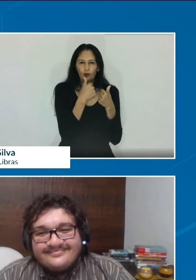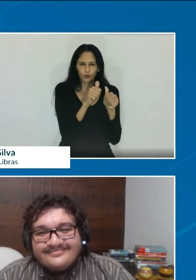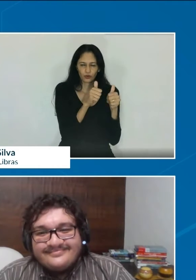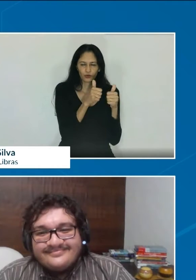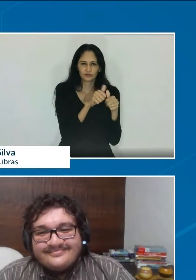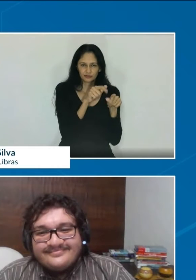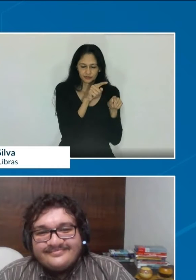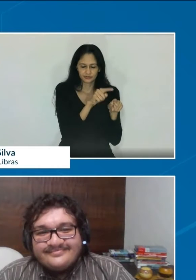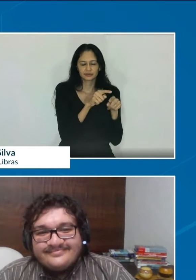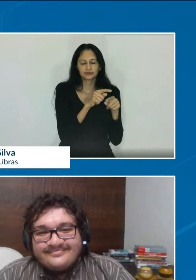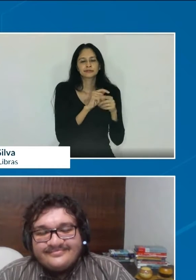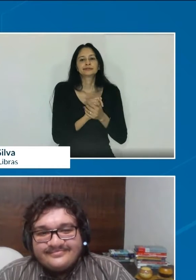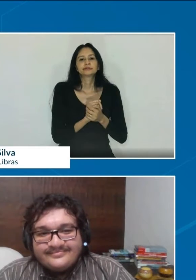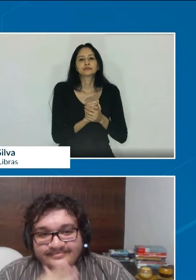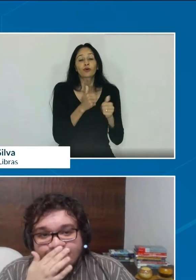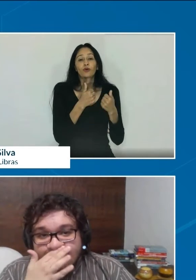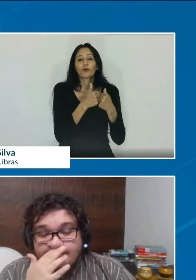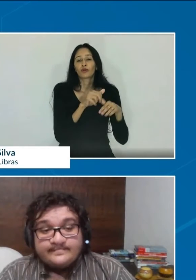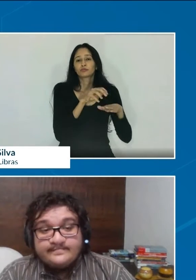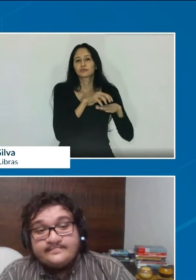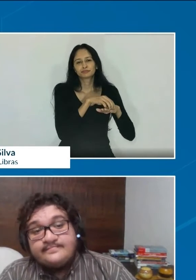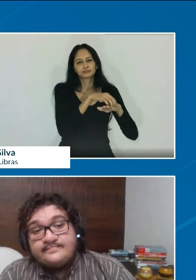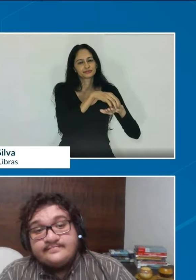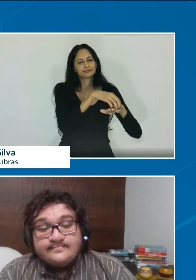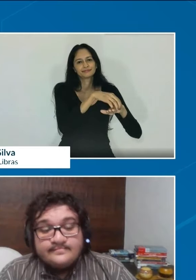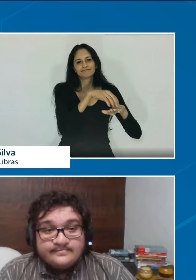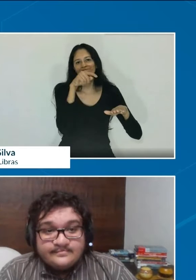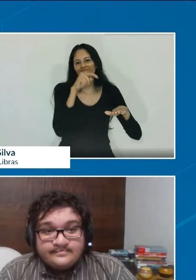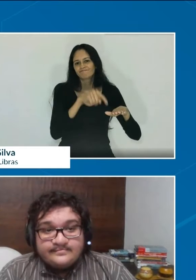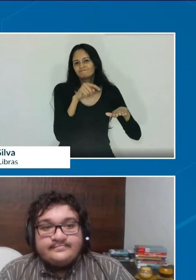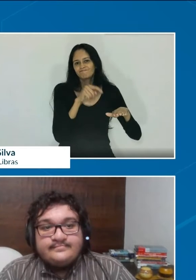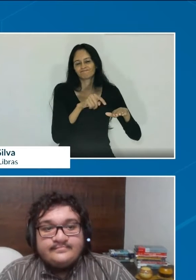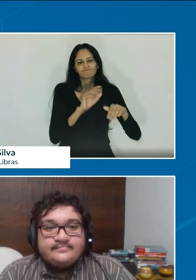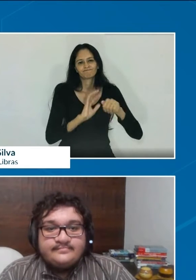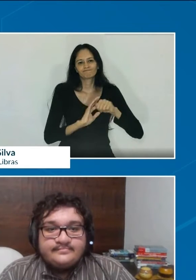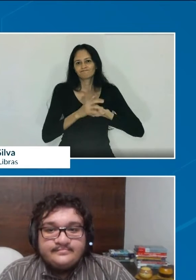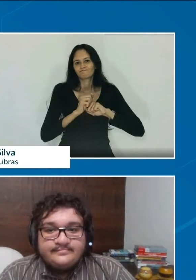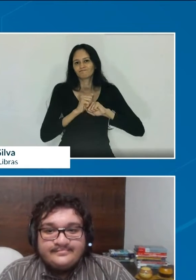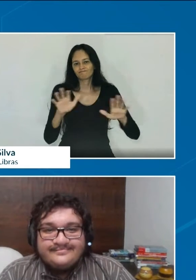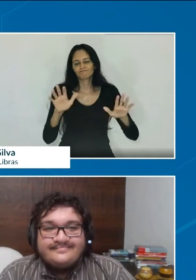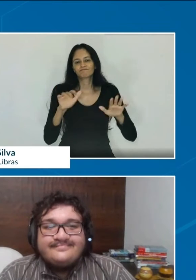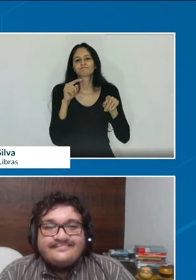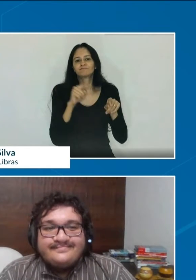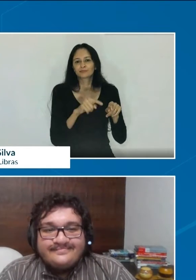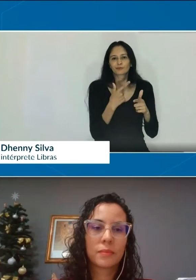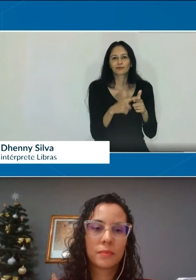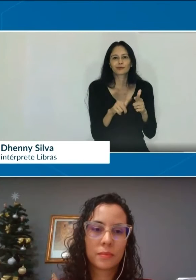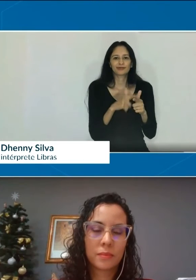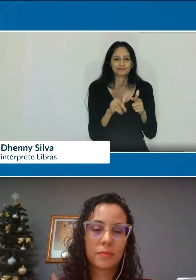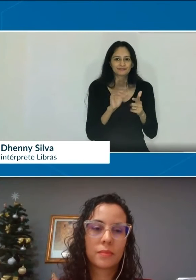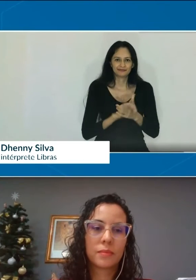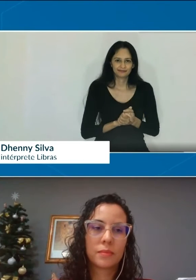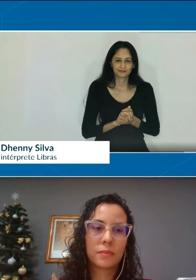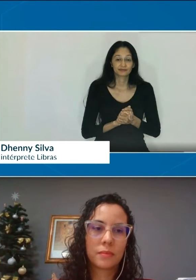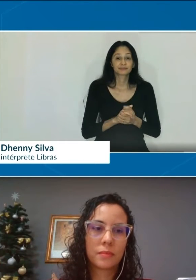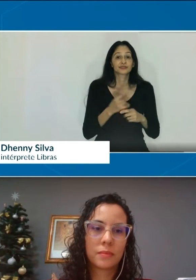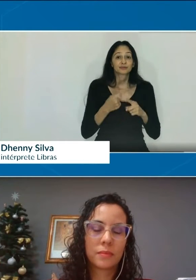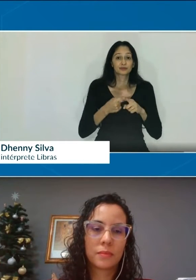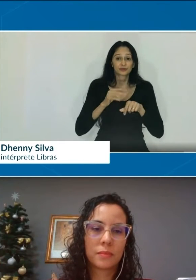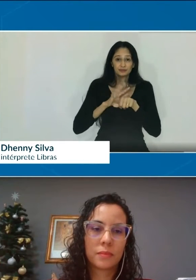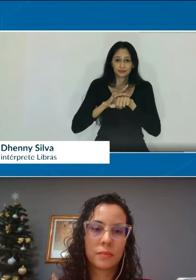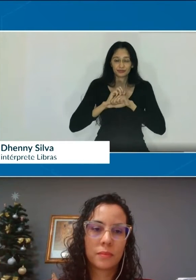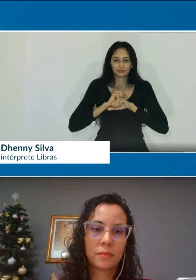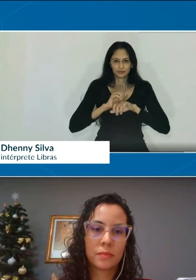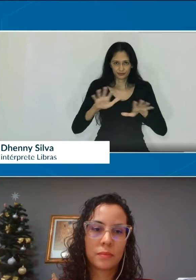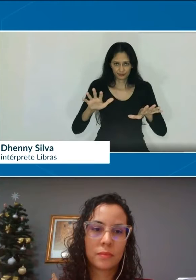transporte público coletivo nesse período de pandemia, né? A pandemia, ela impacta